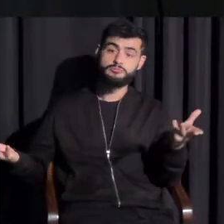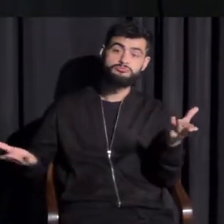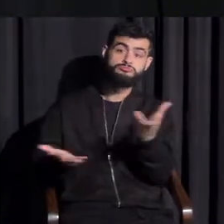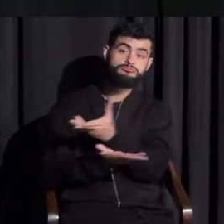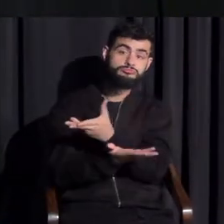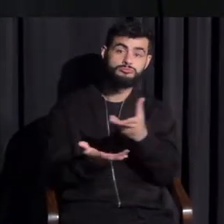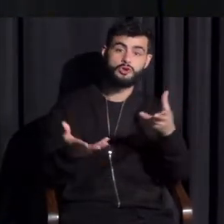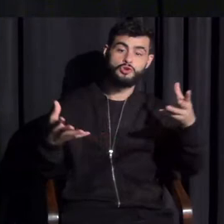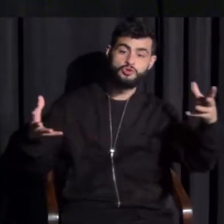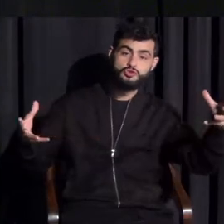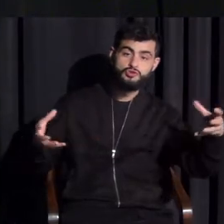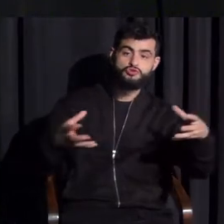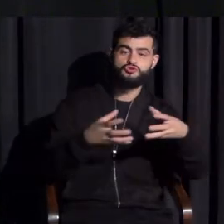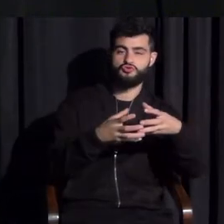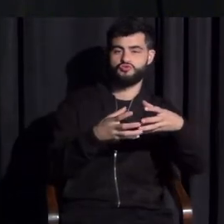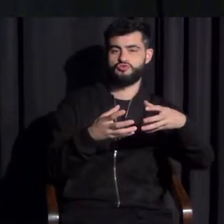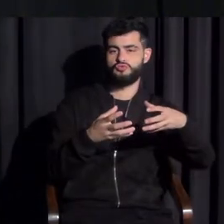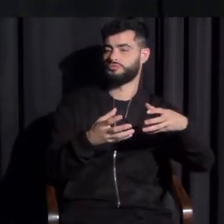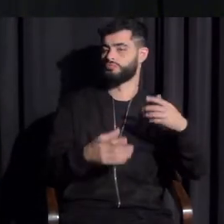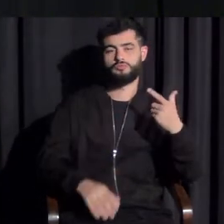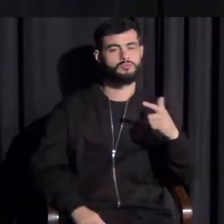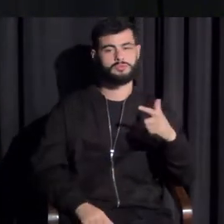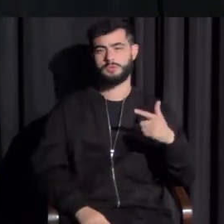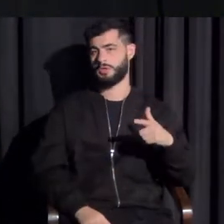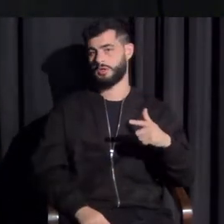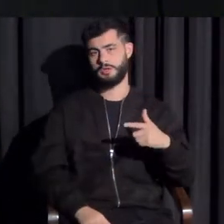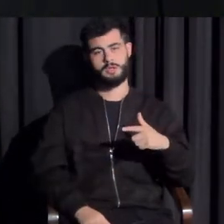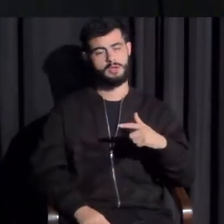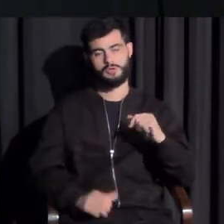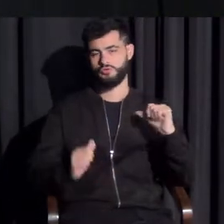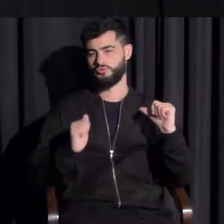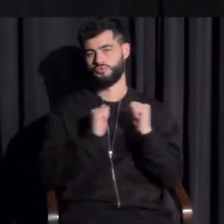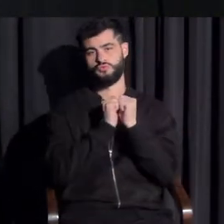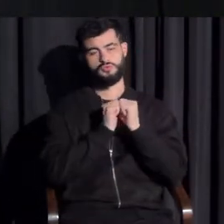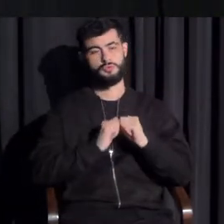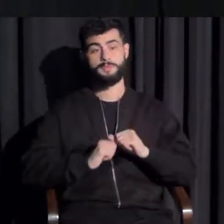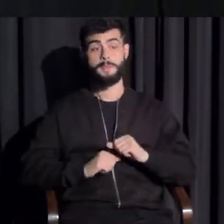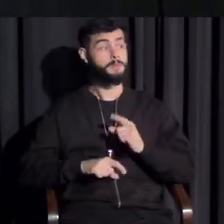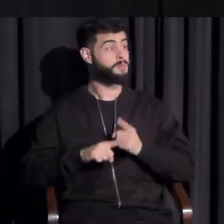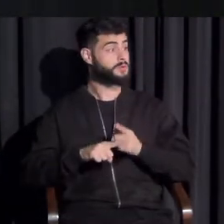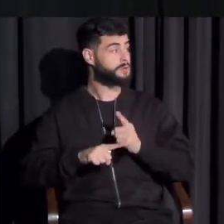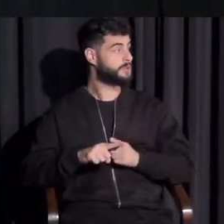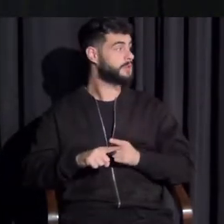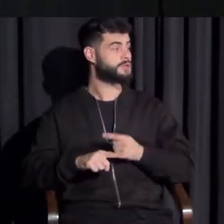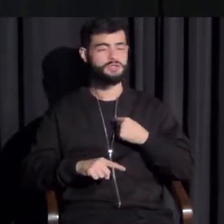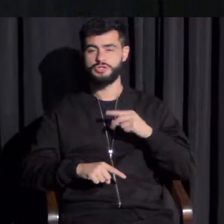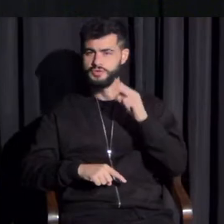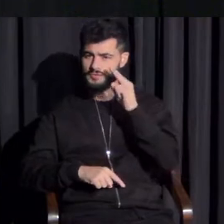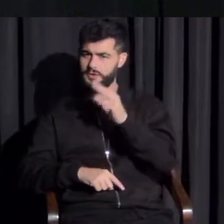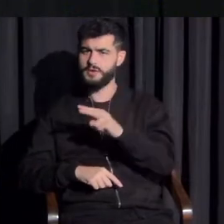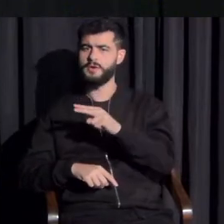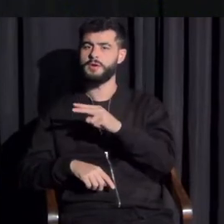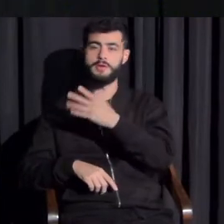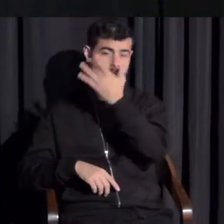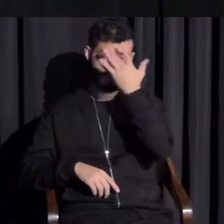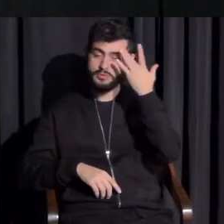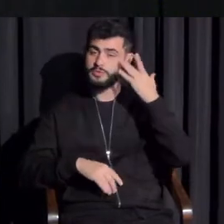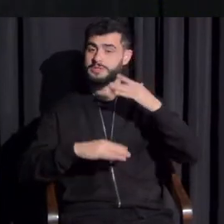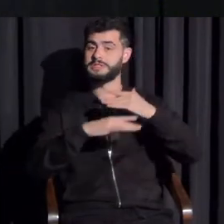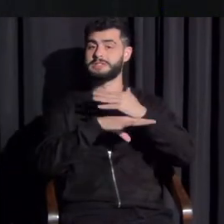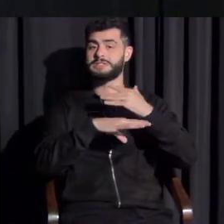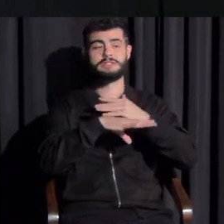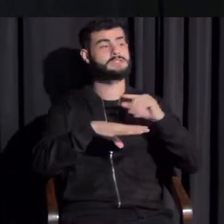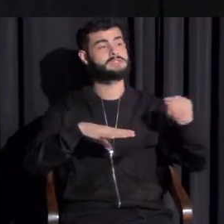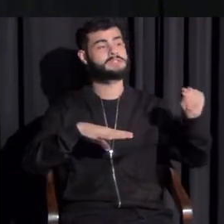aquilo que a gente tem insistido em falar, escrever, pensar e tal, né? É que essa produção da cidade com